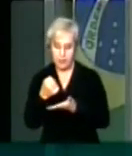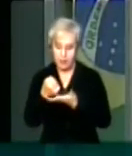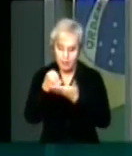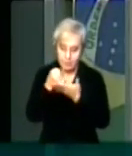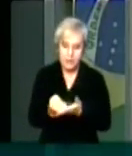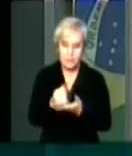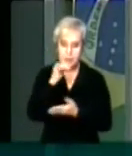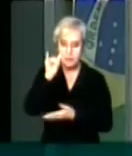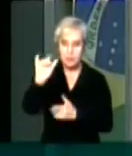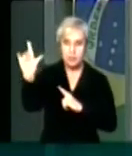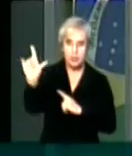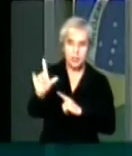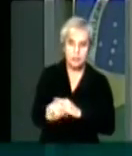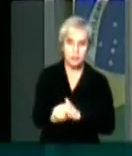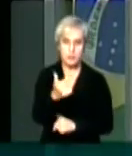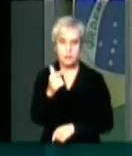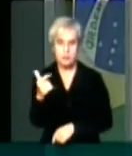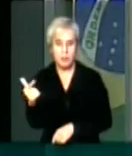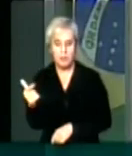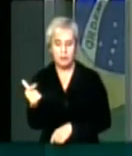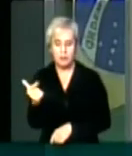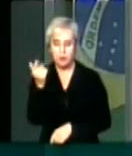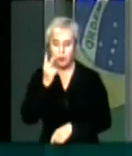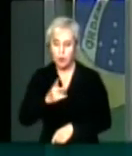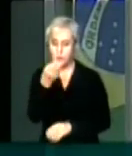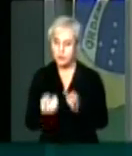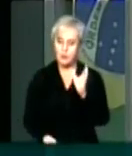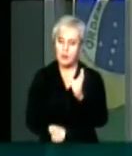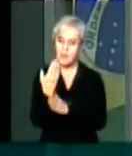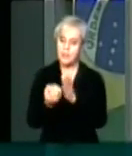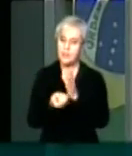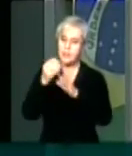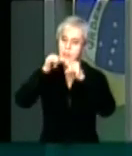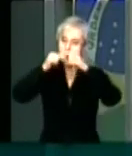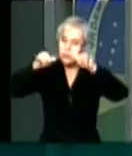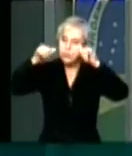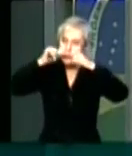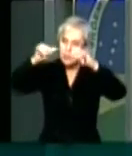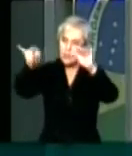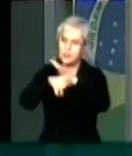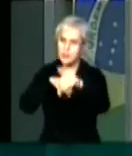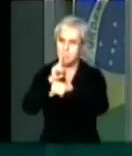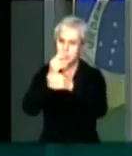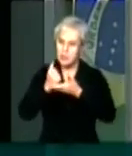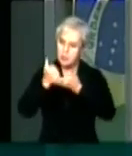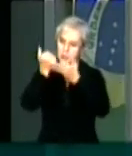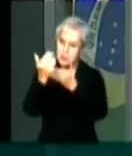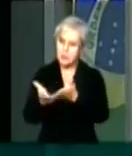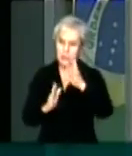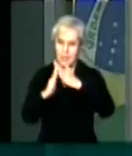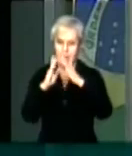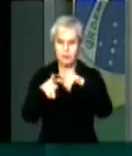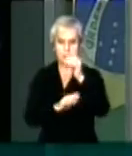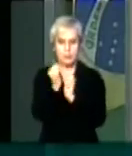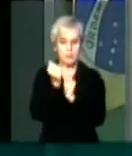estava reduzindo. Não poderíamos gerar energia suficiente para atender as residências e a indústria do